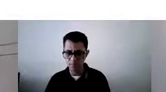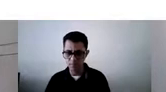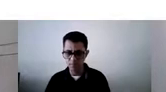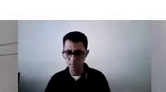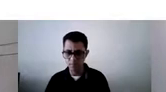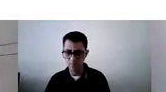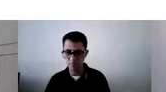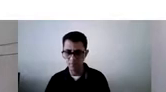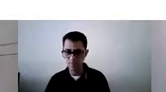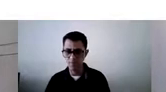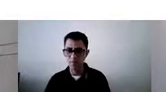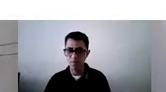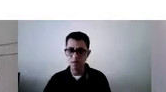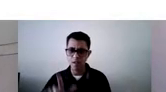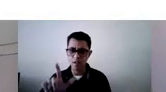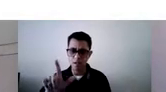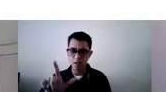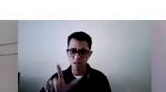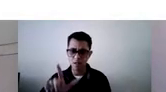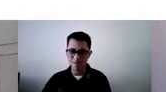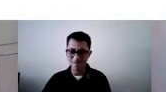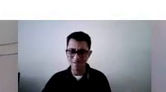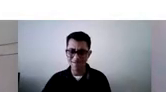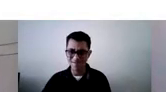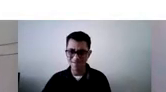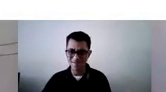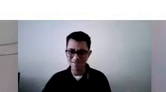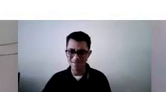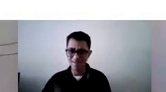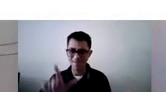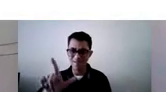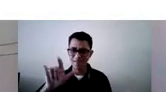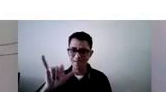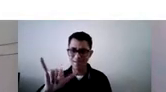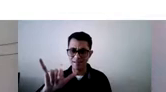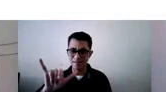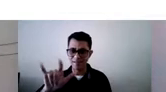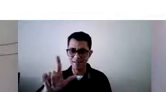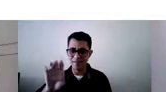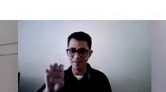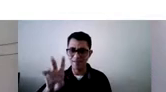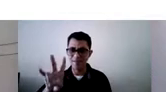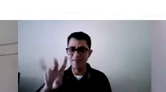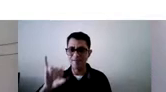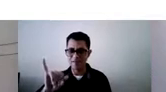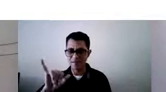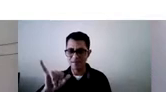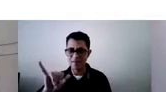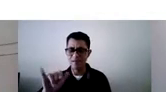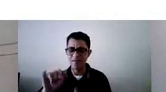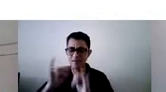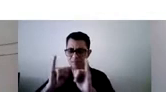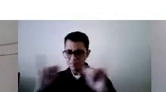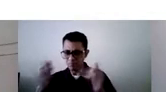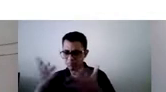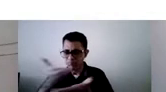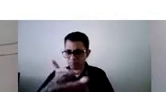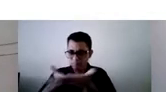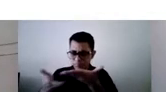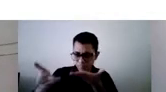Levi Vygotsky. Esse nome é complicado, né? Levi Vygotsky afirma que a interação